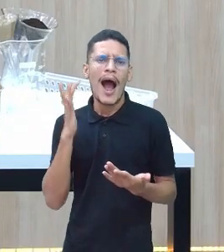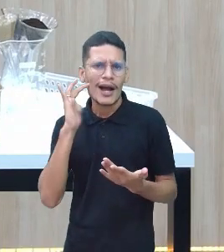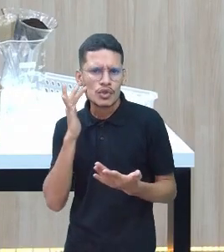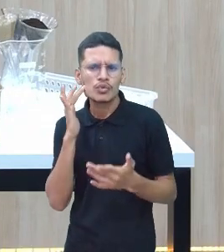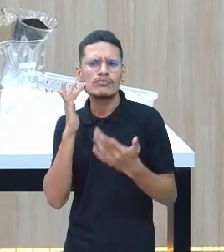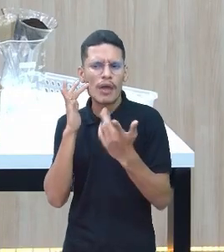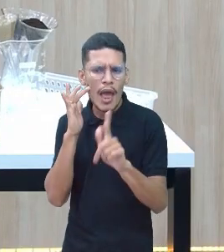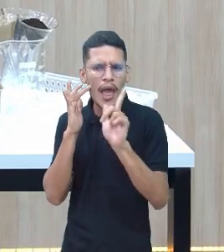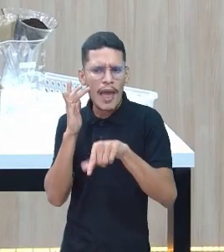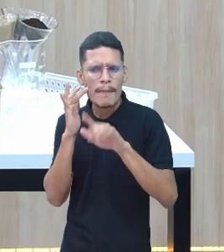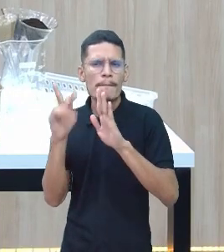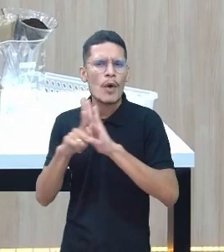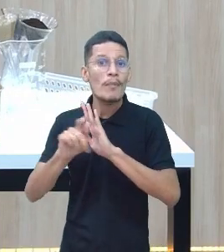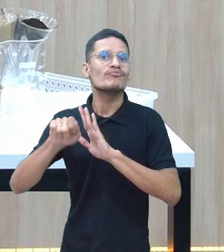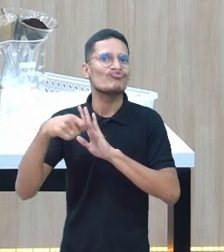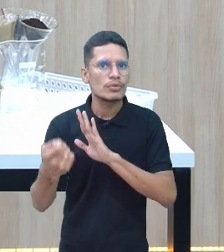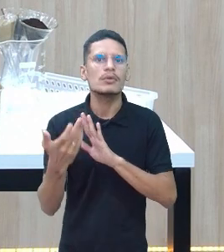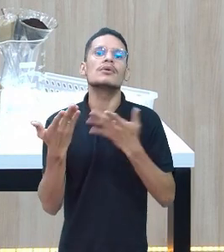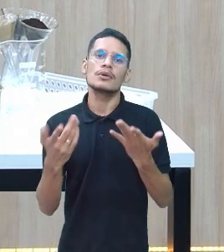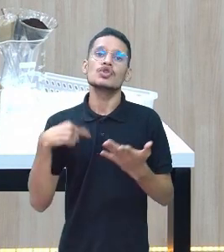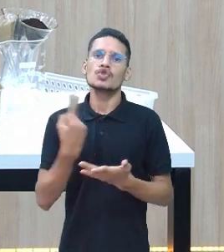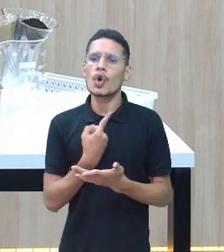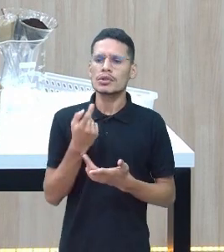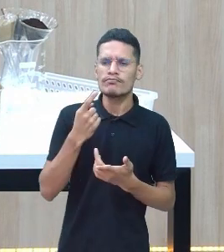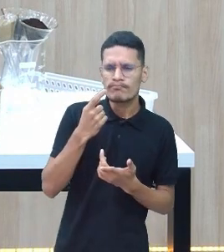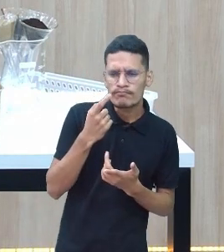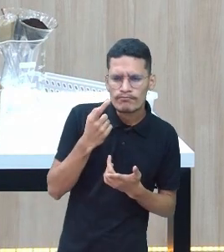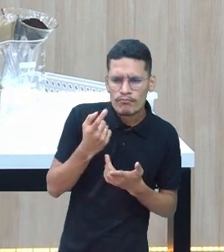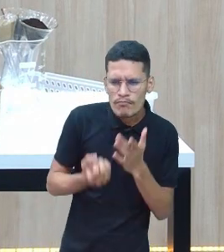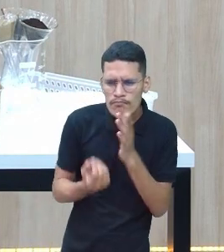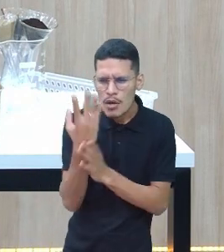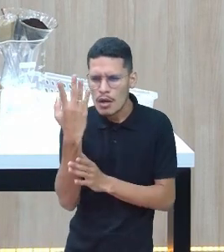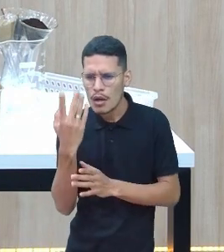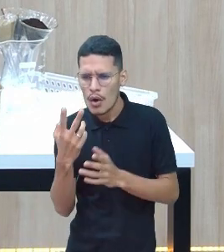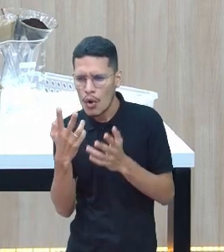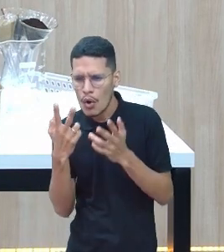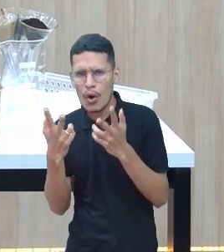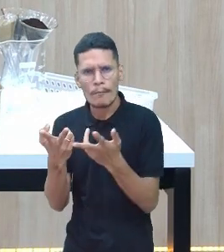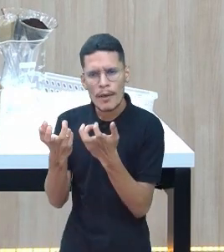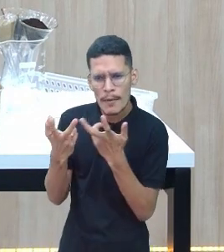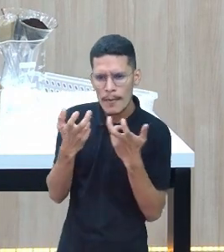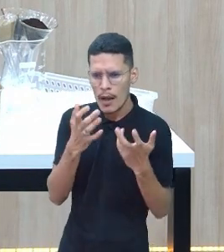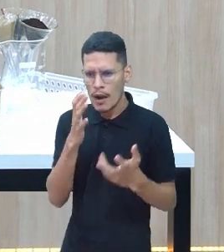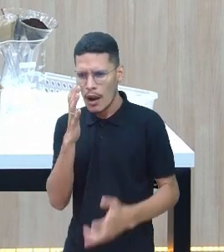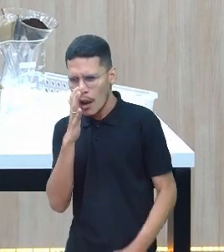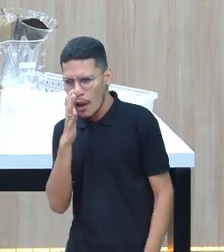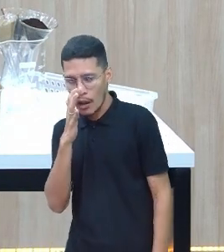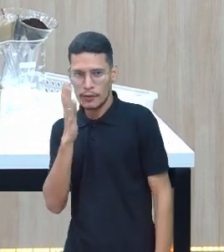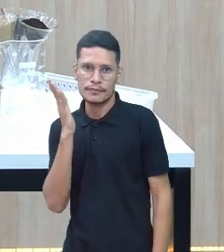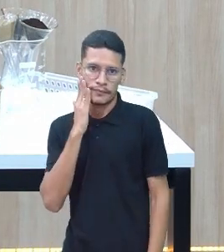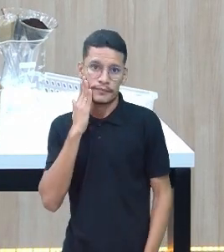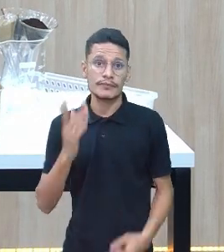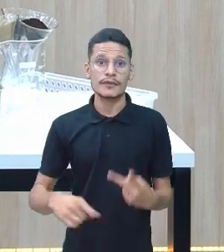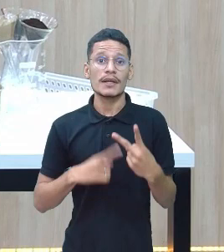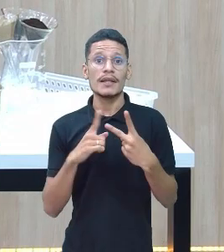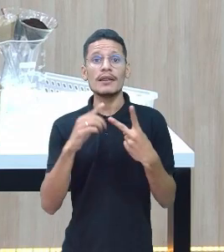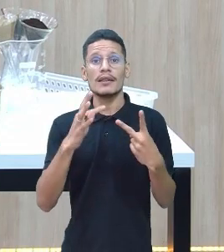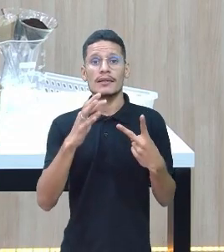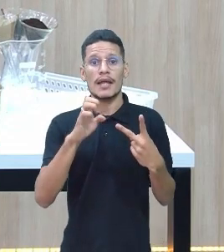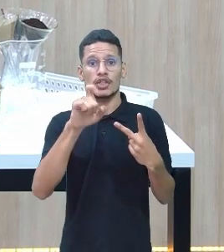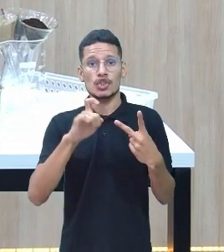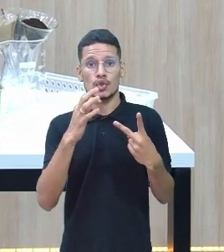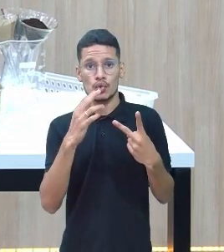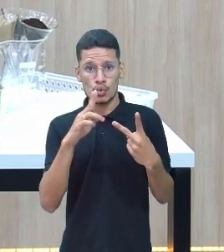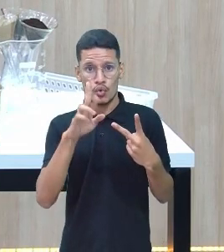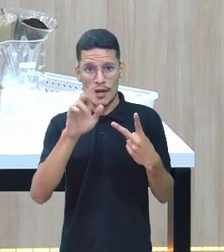é isso. E aí a gente começa a arriscar, através da observação. A textura, a gente observa, mas a